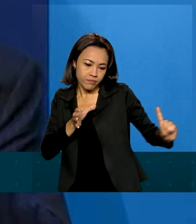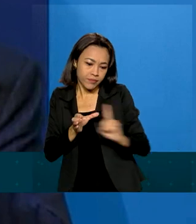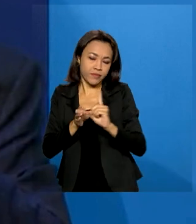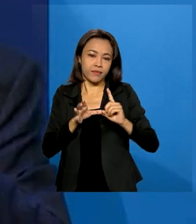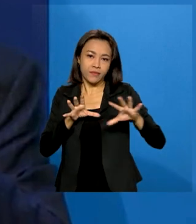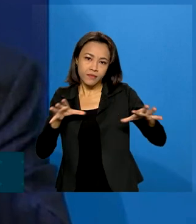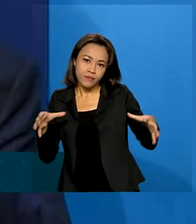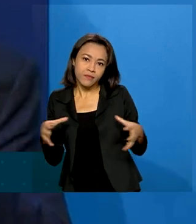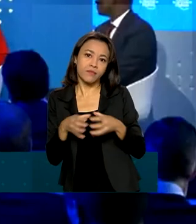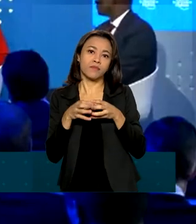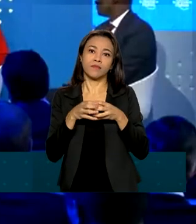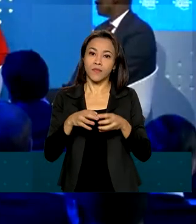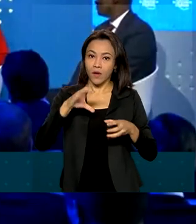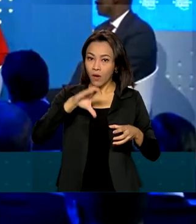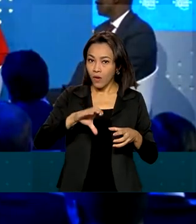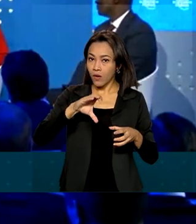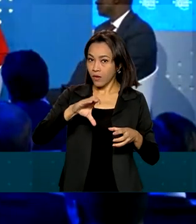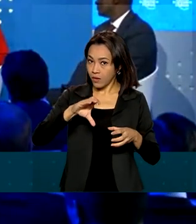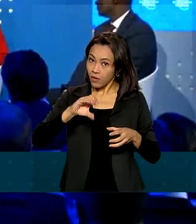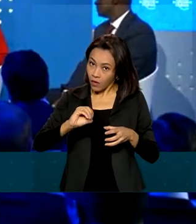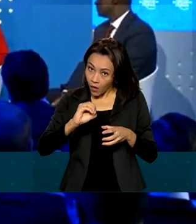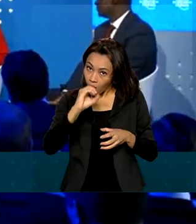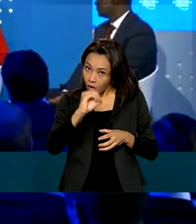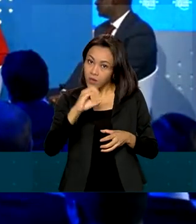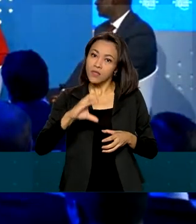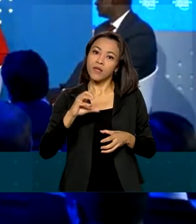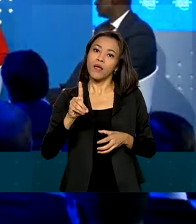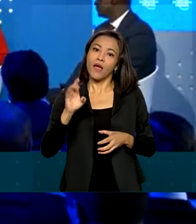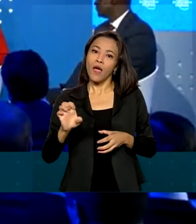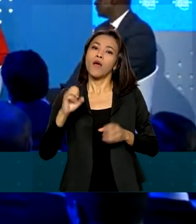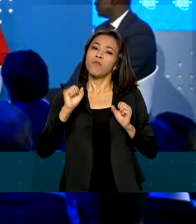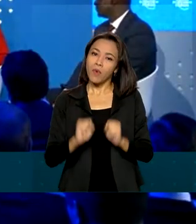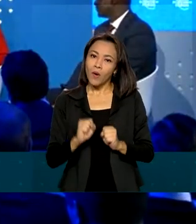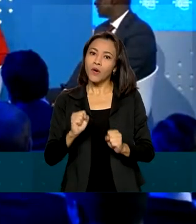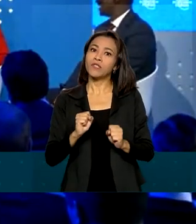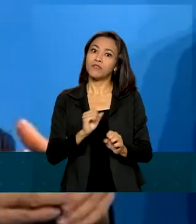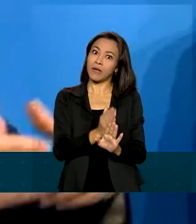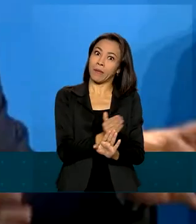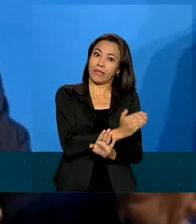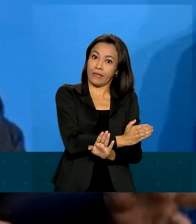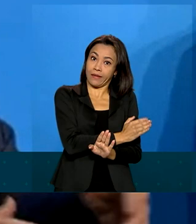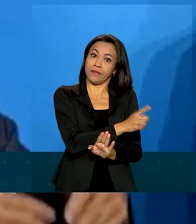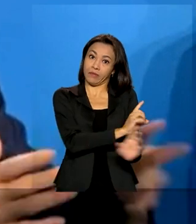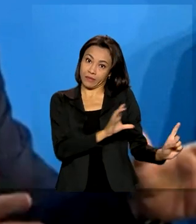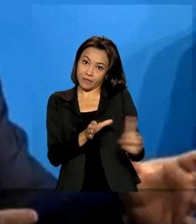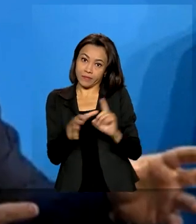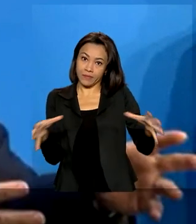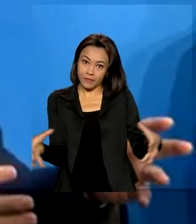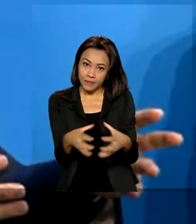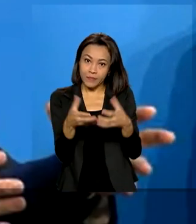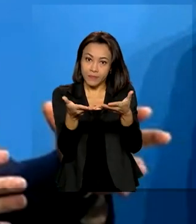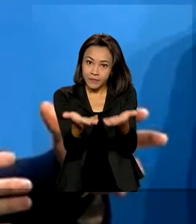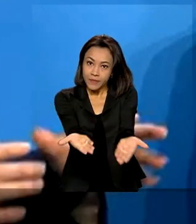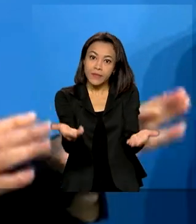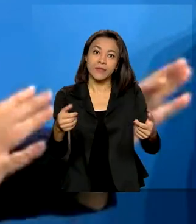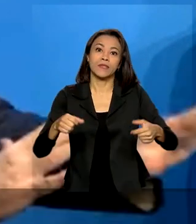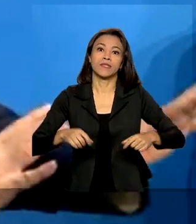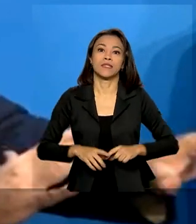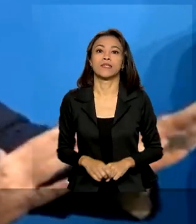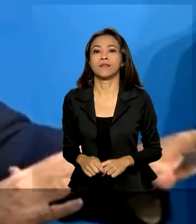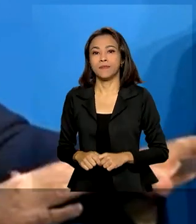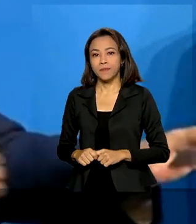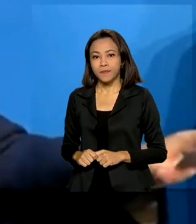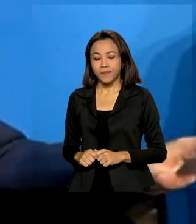a Cooperação e Desenvolvimento Econômico, a OCDE, podem ficar para trás. Bélgica, França, eles